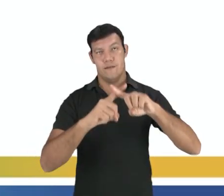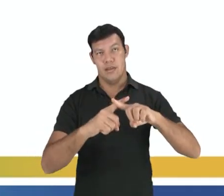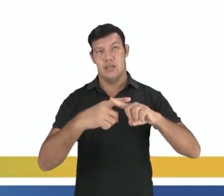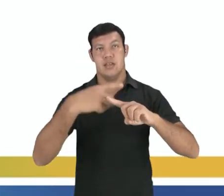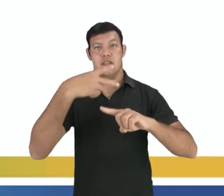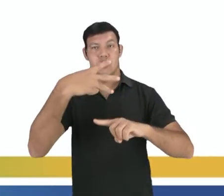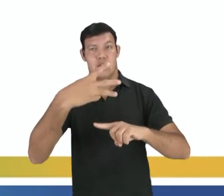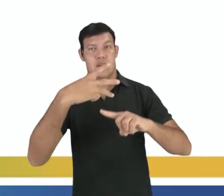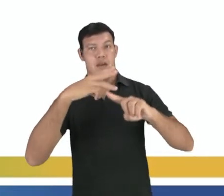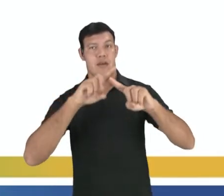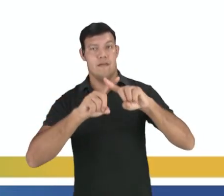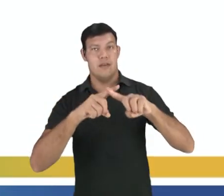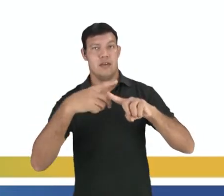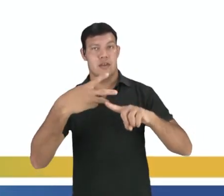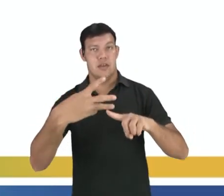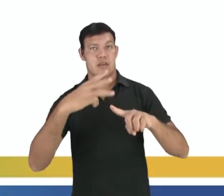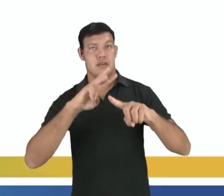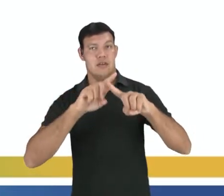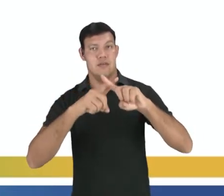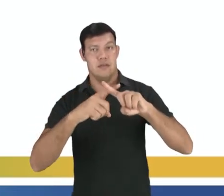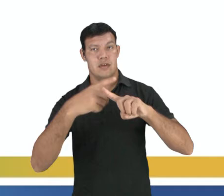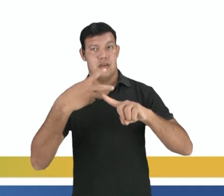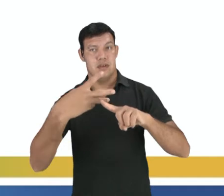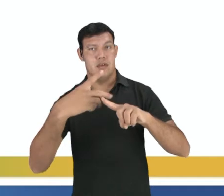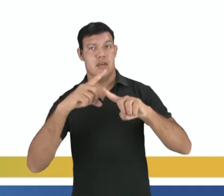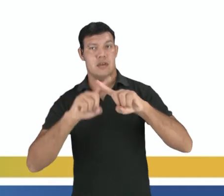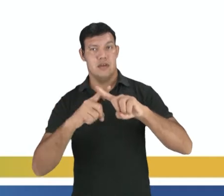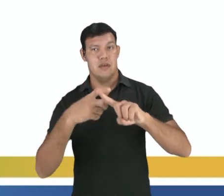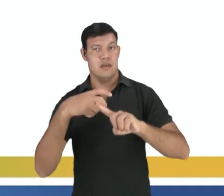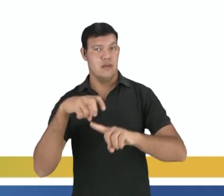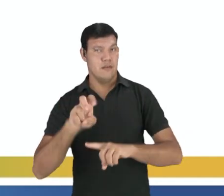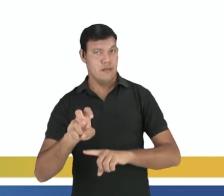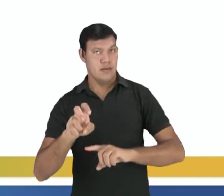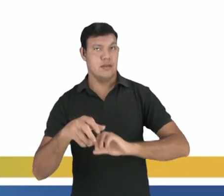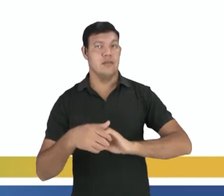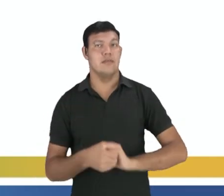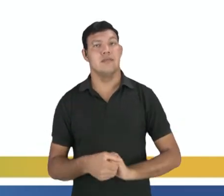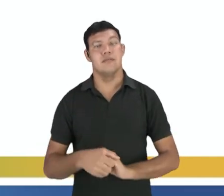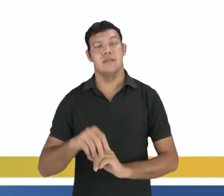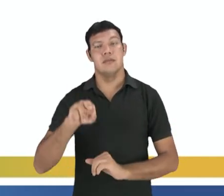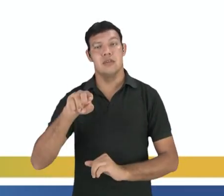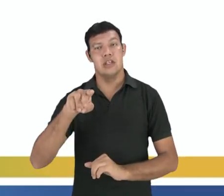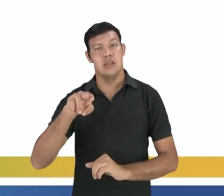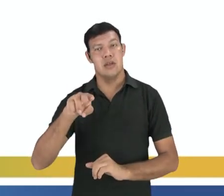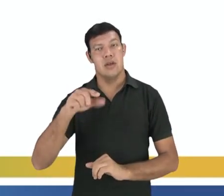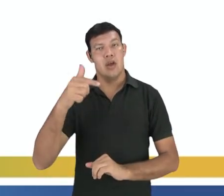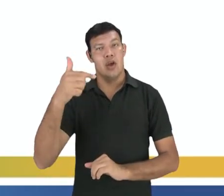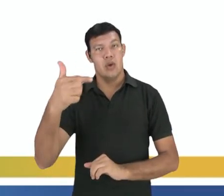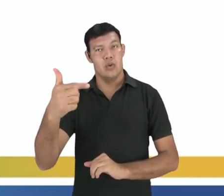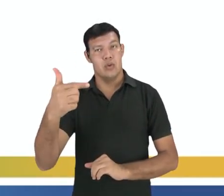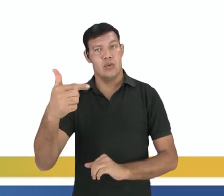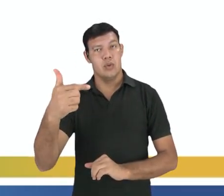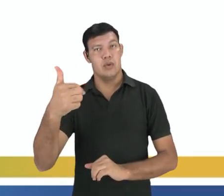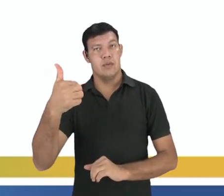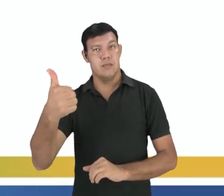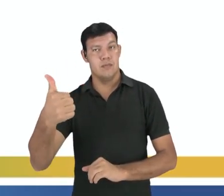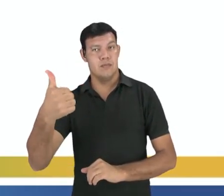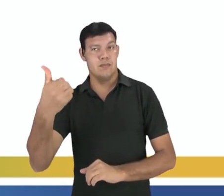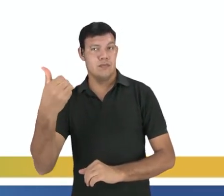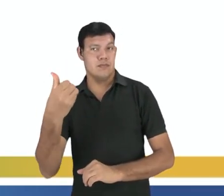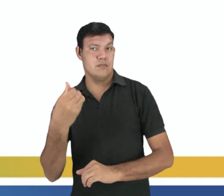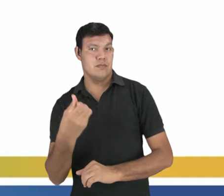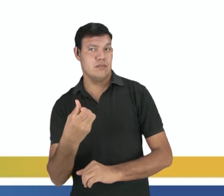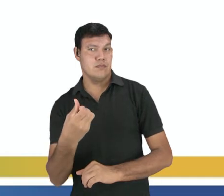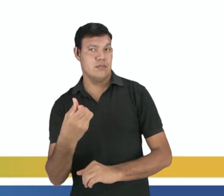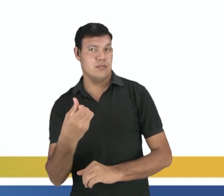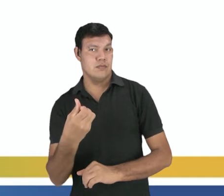vezes multiplicando. Vezes 3 vezes 3 vezes 3. Ó. 3 3 vezes multiplicando. E vezes 5,